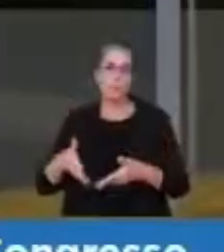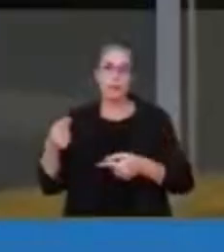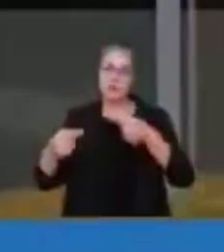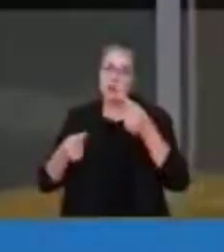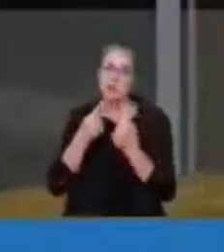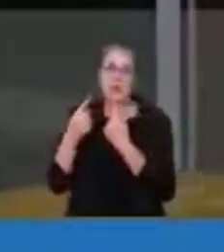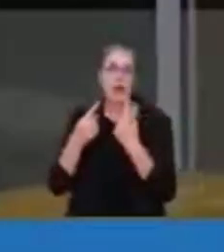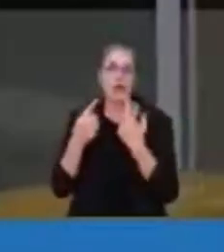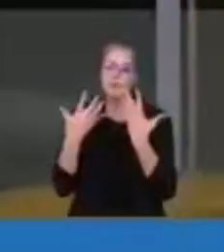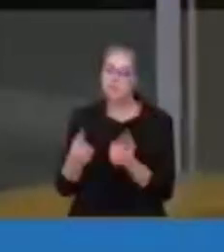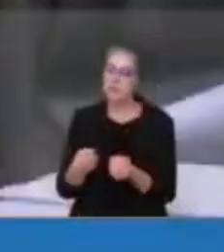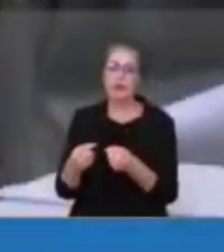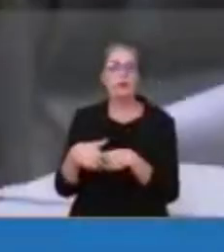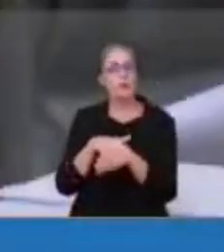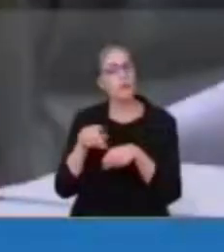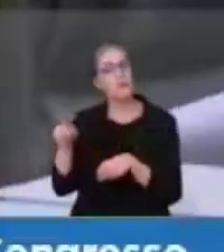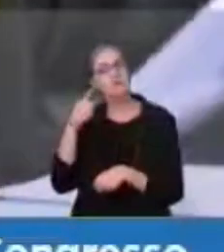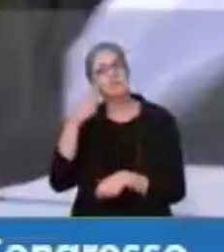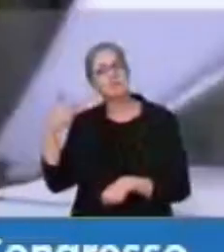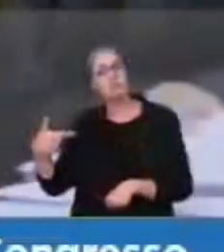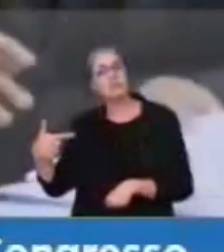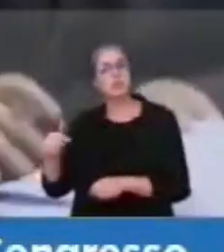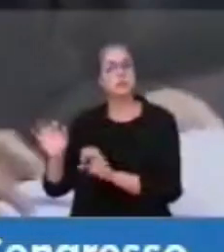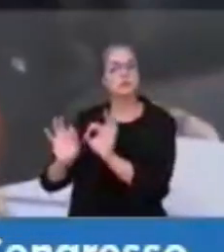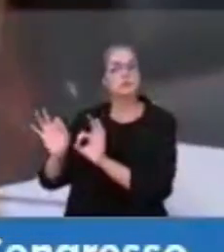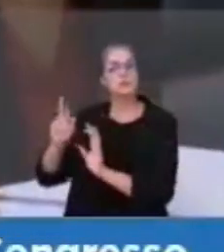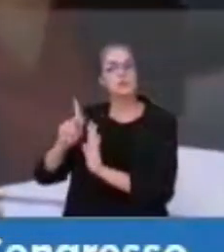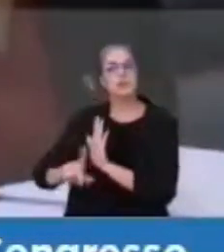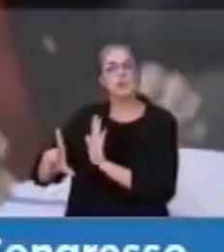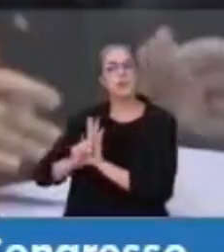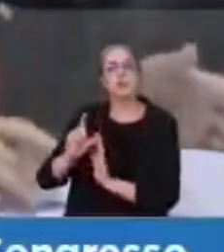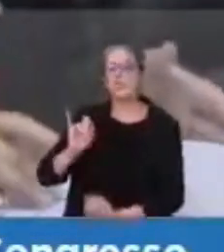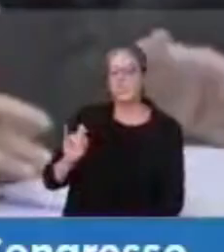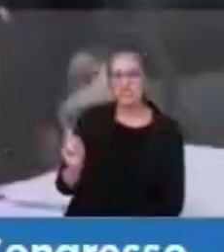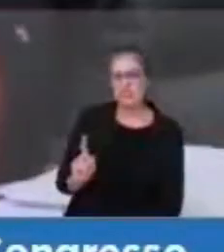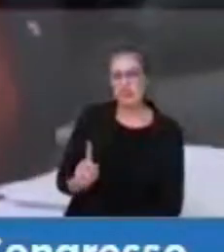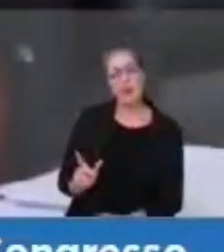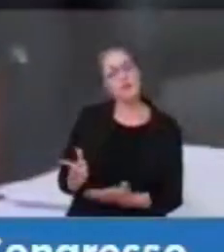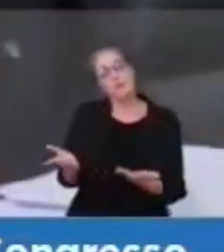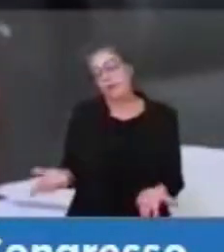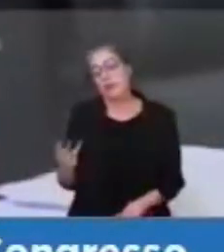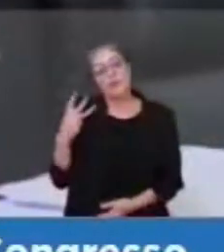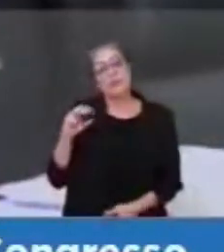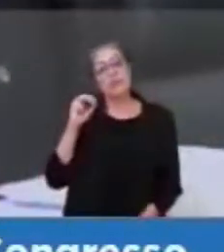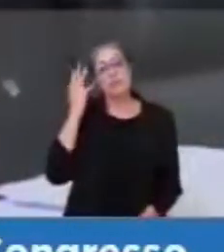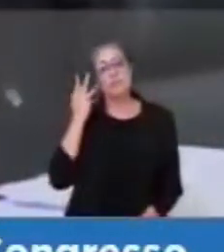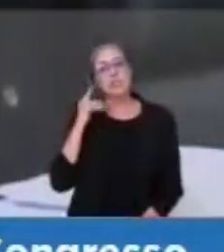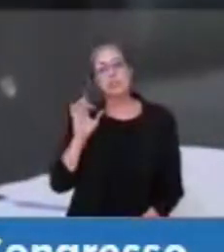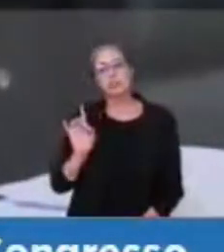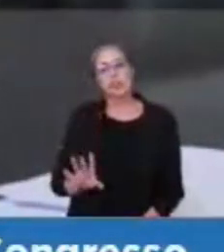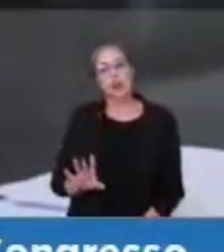juntos sobre essa alternativa de projeto de lei. Não sendo possível, 30 dias é o prazo que Sua Excelência, o presidente Davi